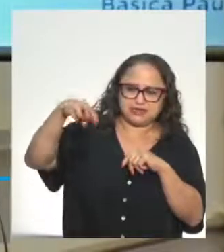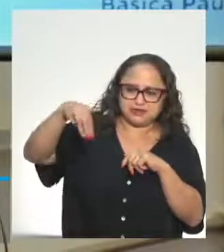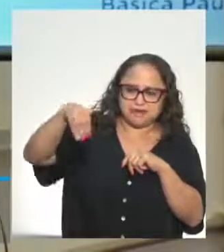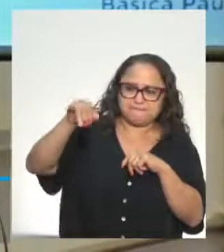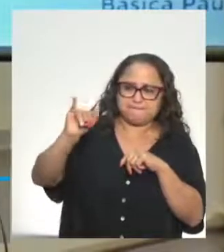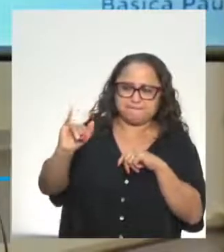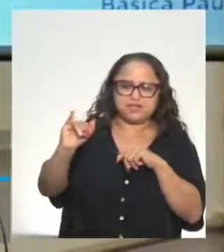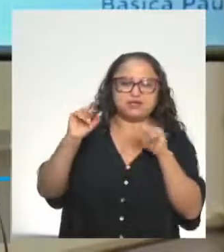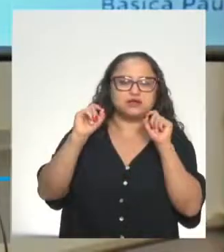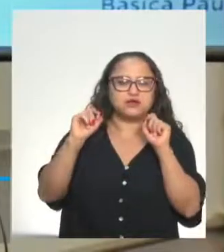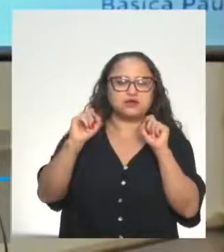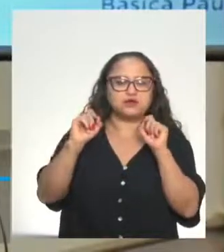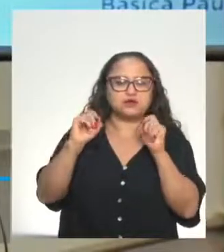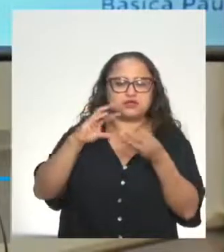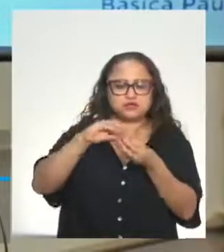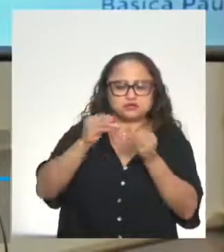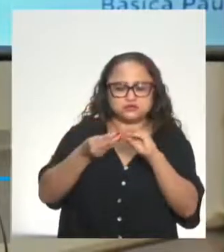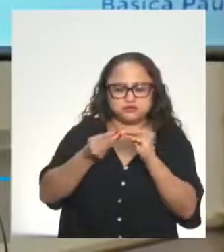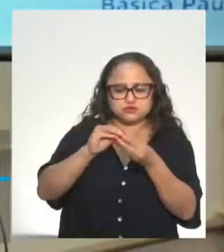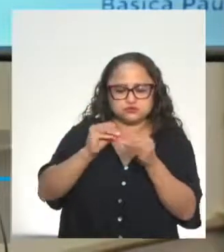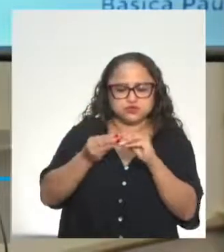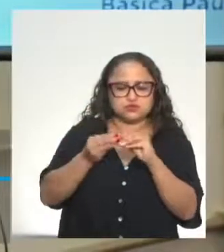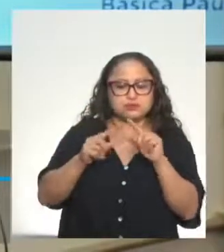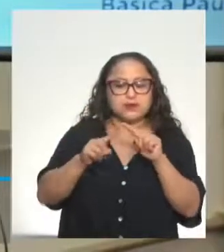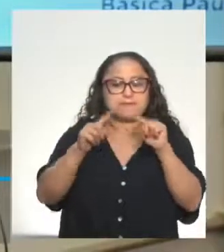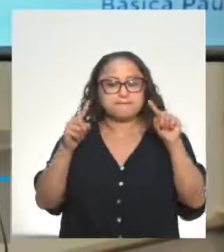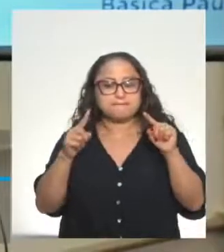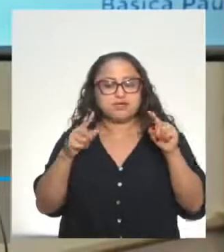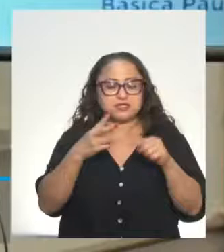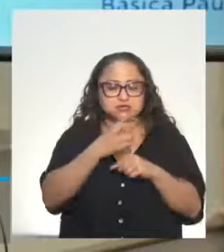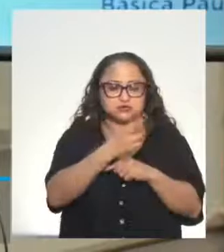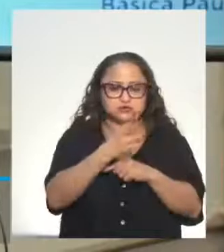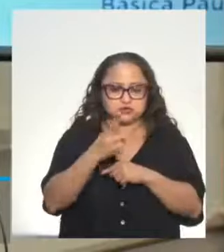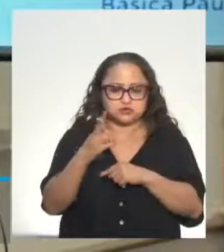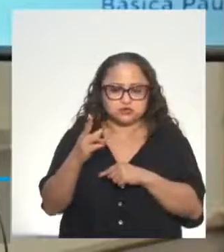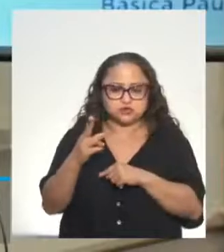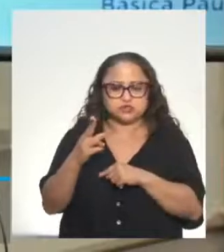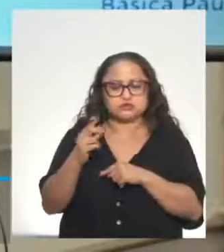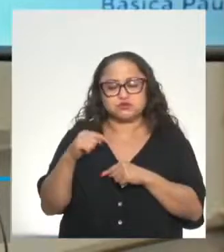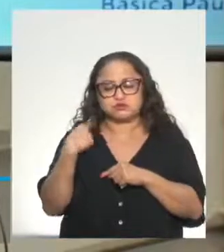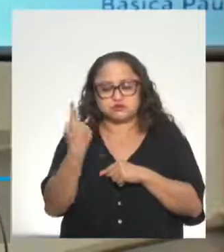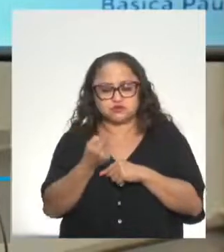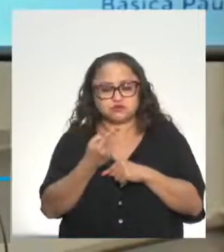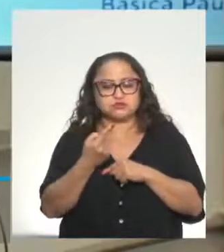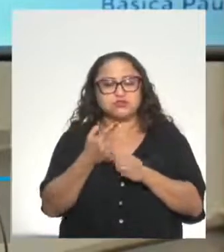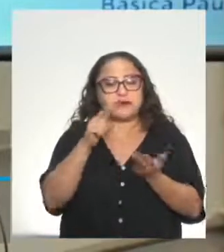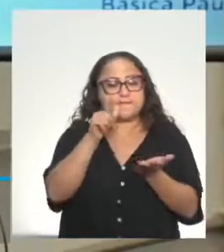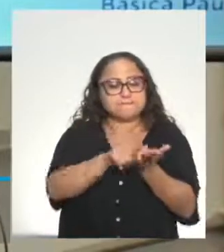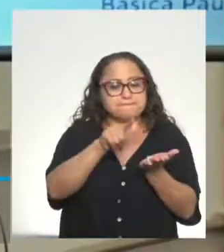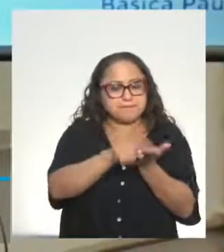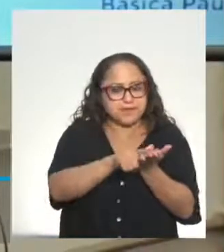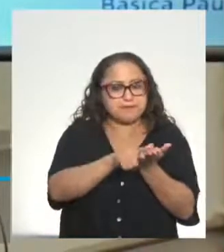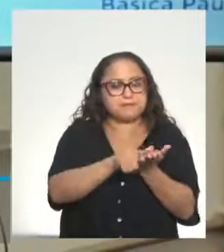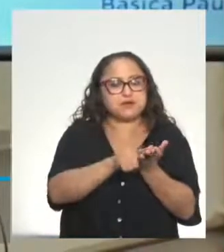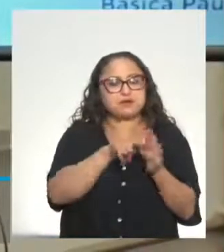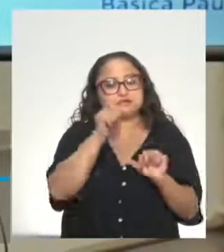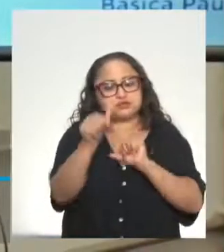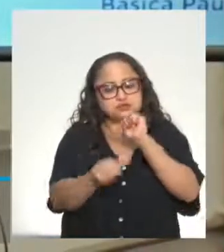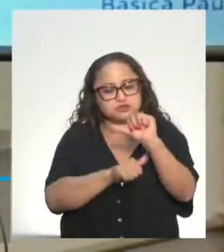dobradura, mais o corte. Então, a gente vai utilizar aí somente, né, alguns objetos para corte e papel para transformar em um